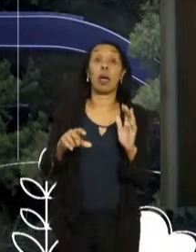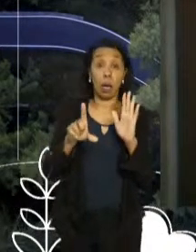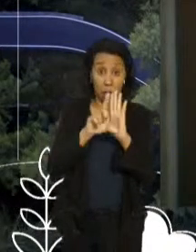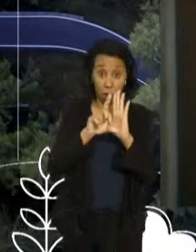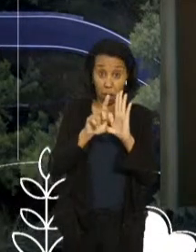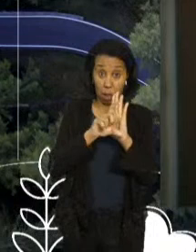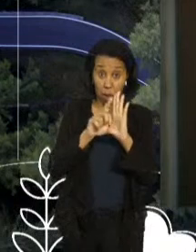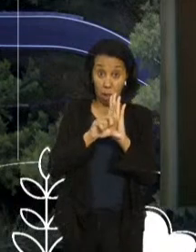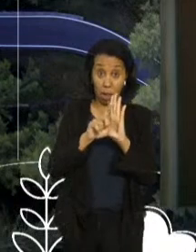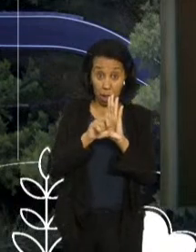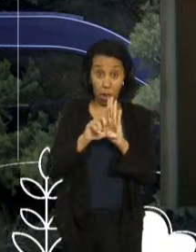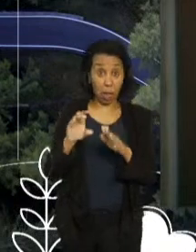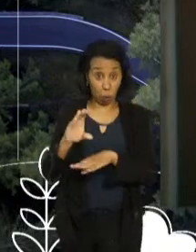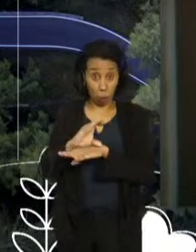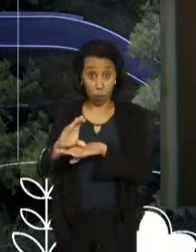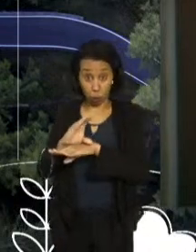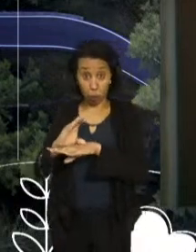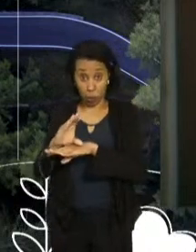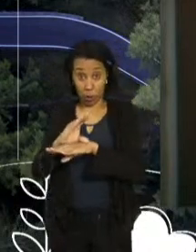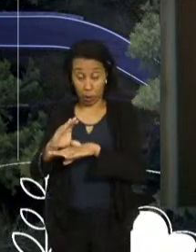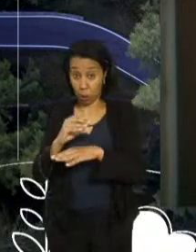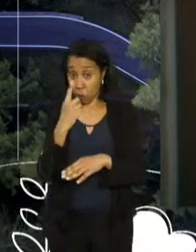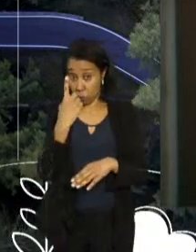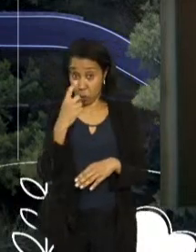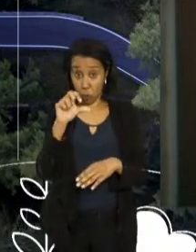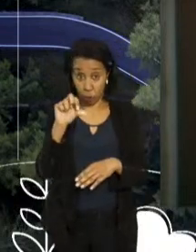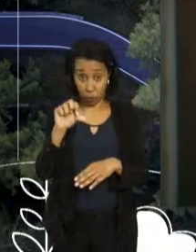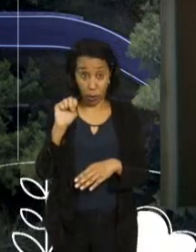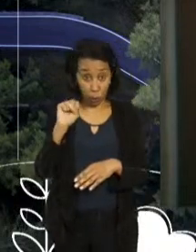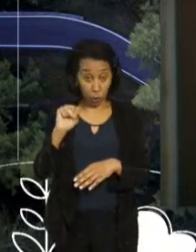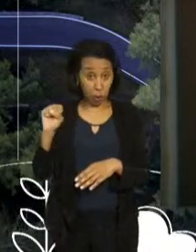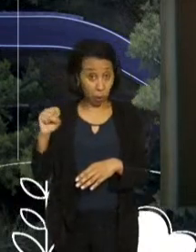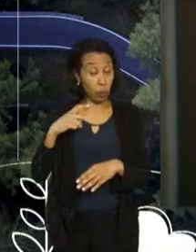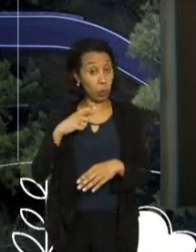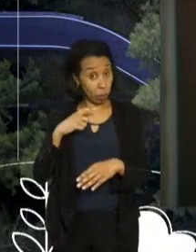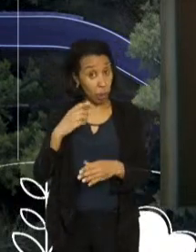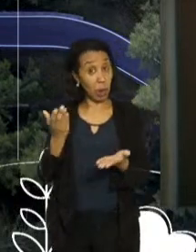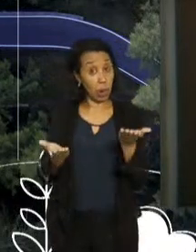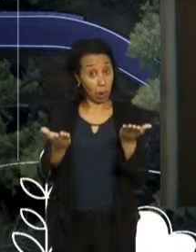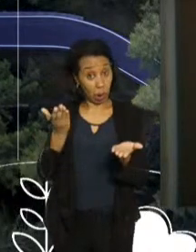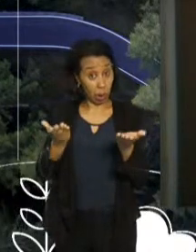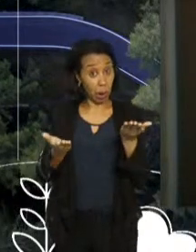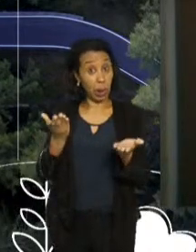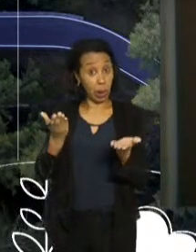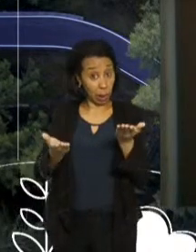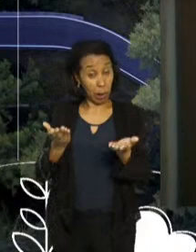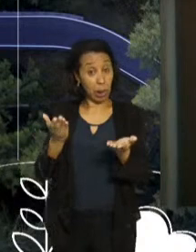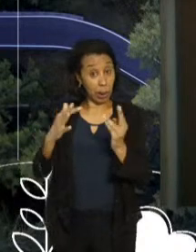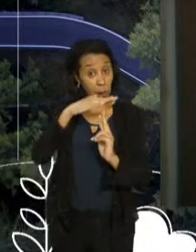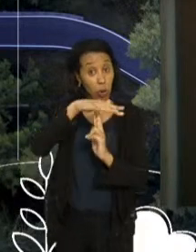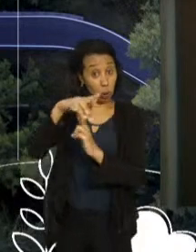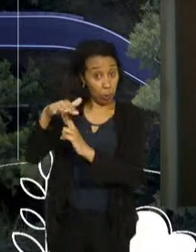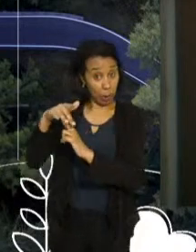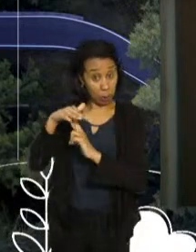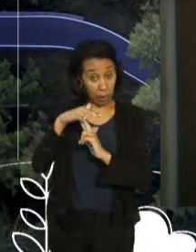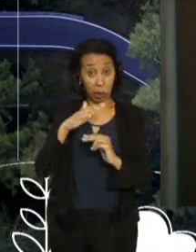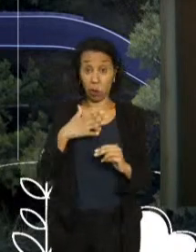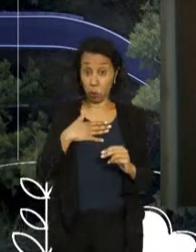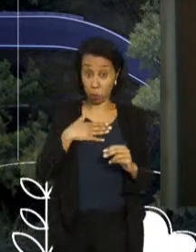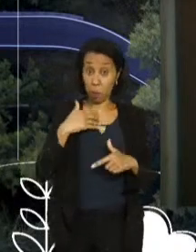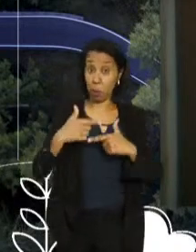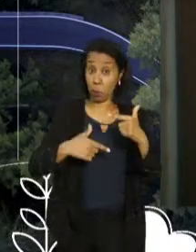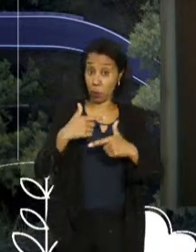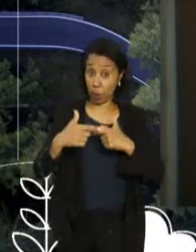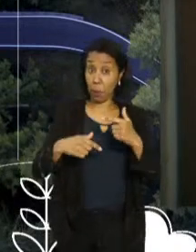88 preconiza um direito ao meio ambiente ecologicamente equilibrado. Então, o nosso trabalho não pode se afastar disso. E é claro que